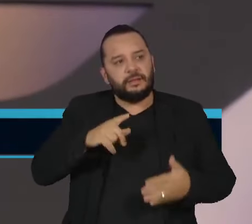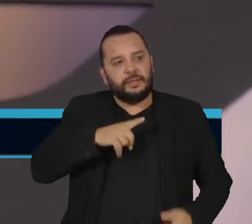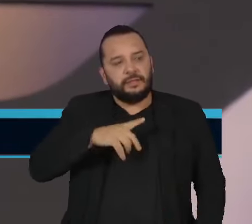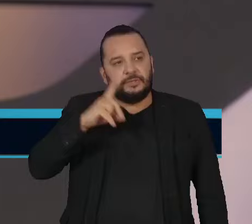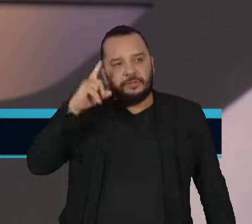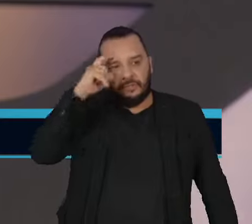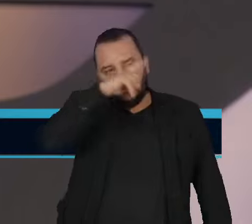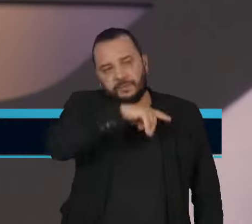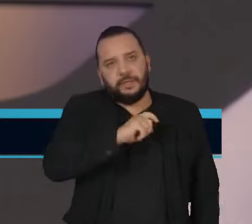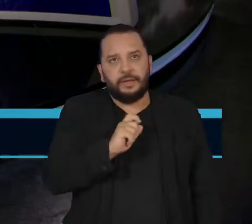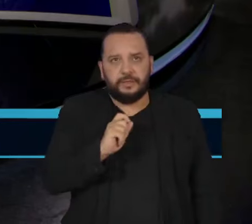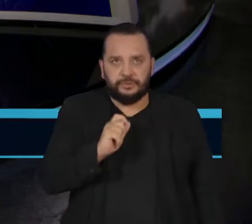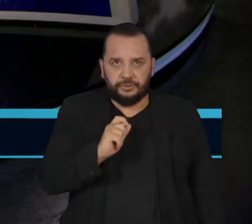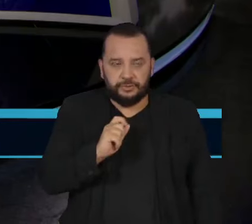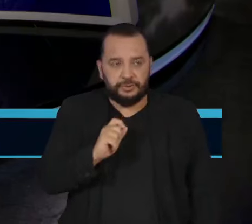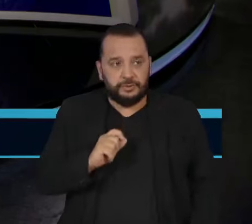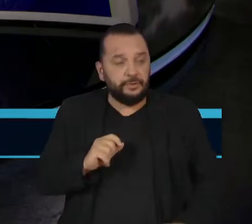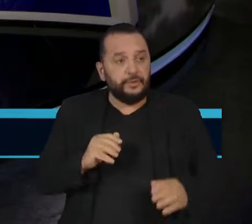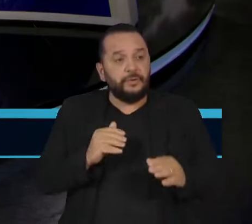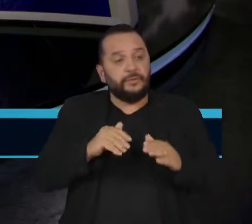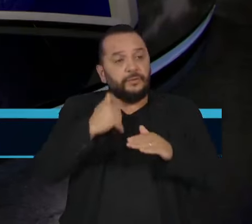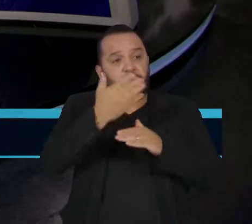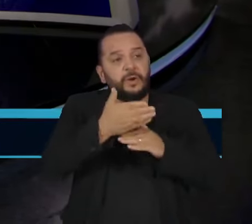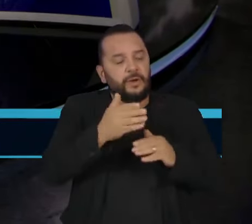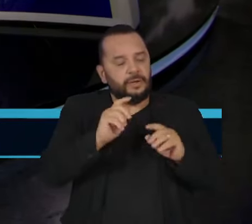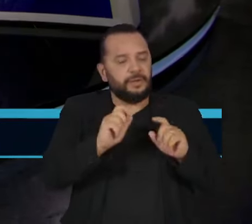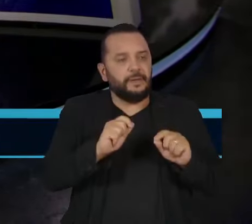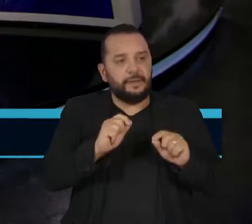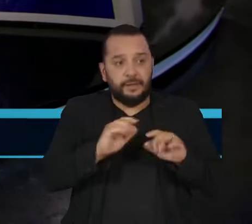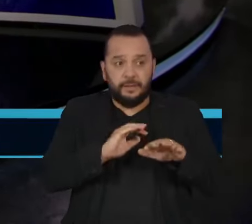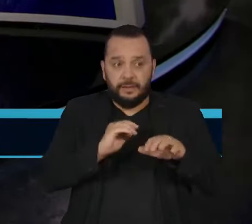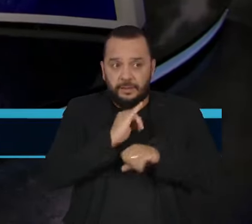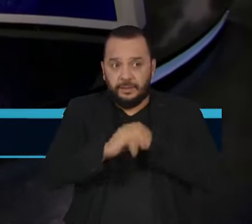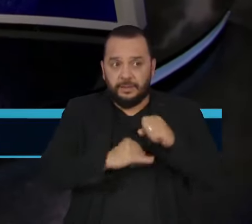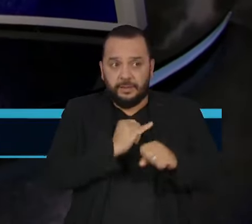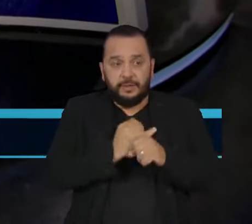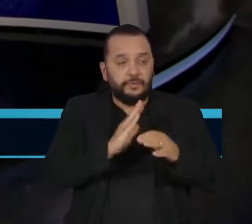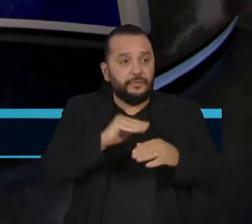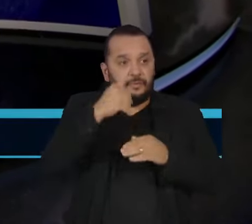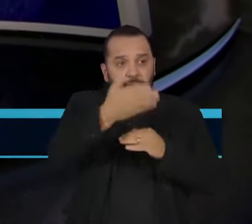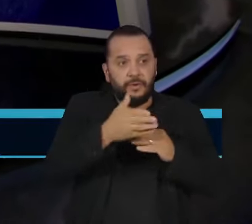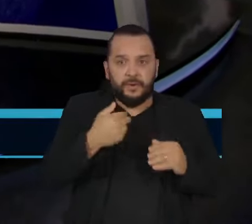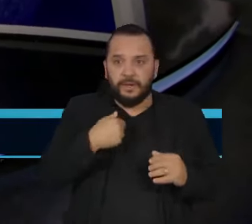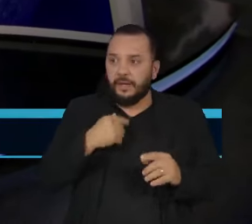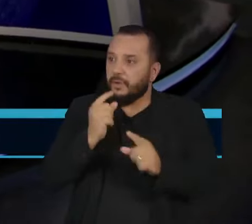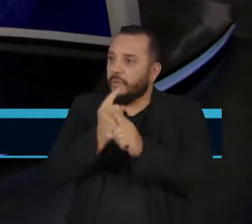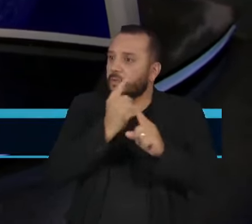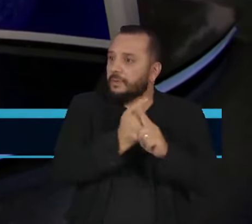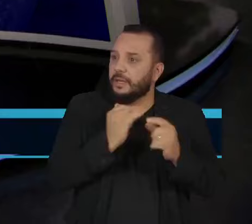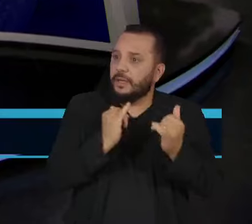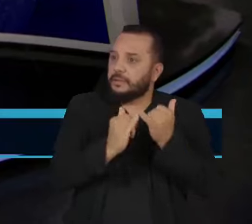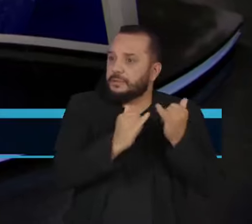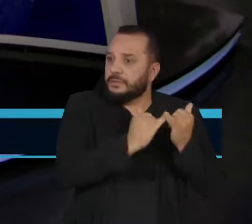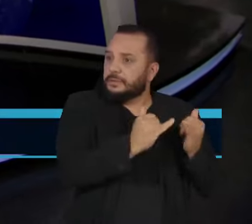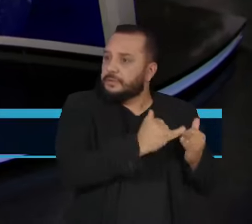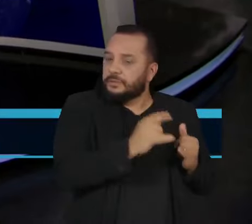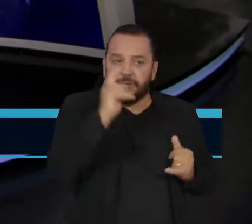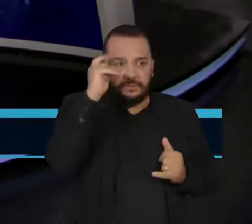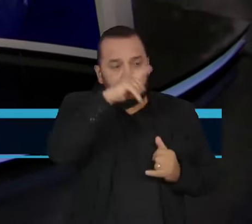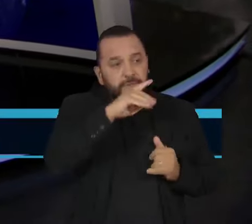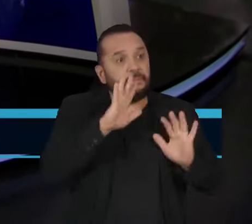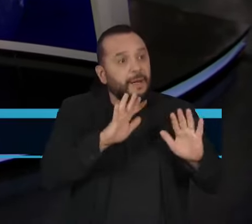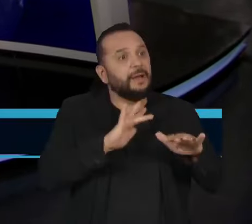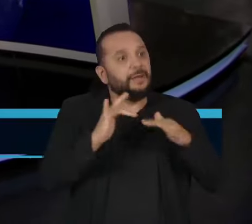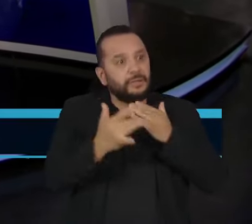meio não internet, num meio fora de rede social, de encontrar semelhantes, ele encontra vários desses